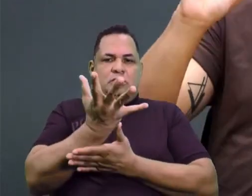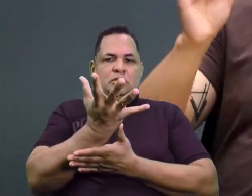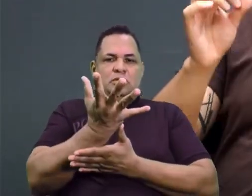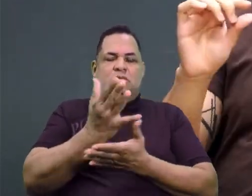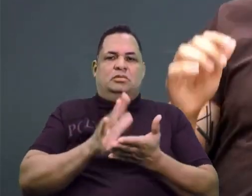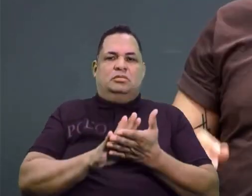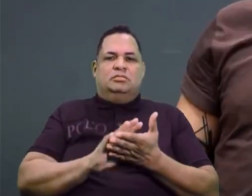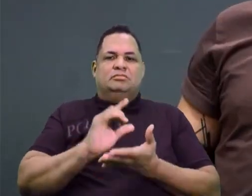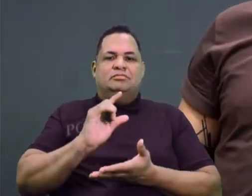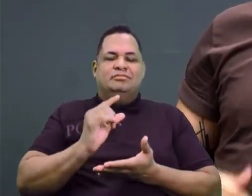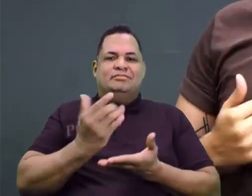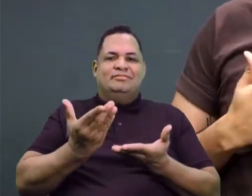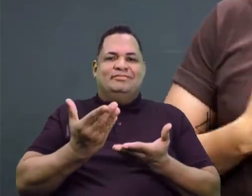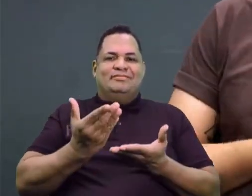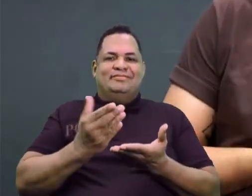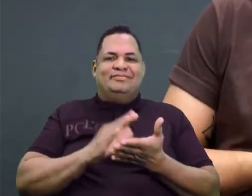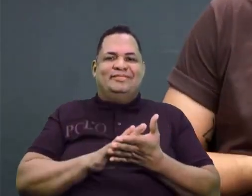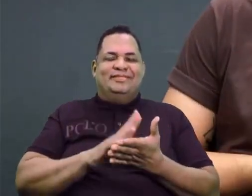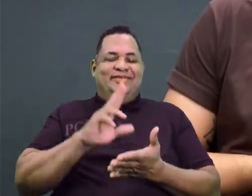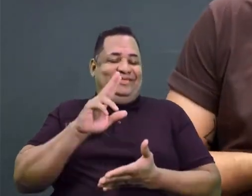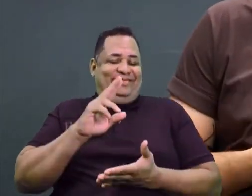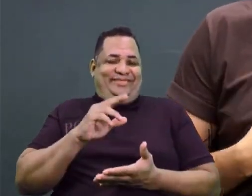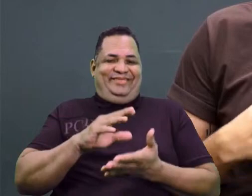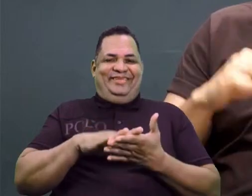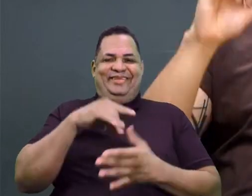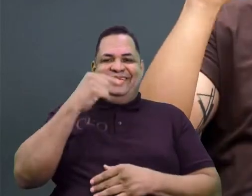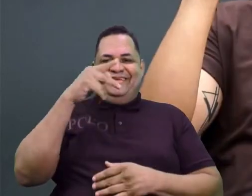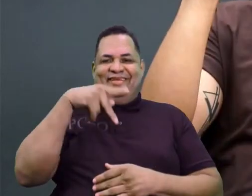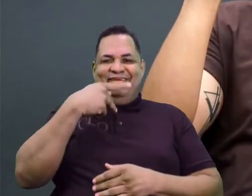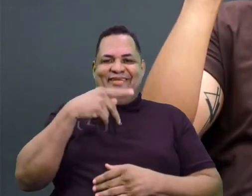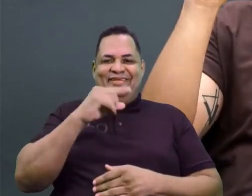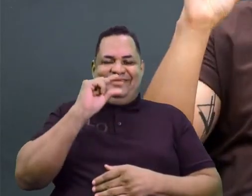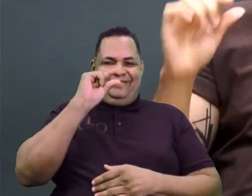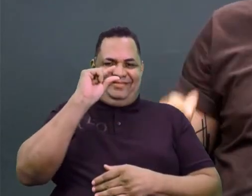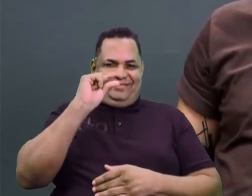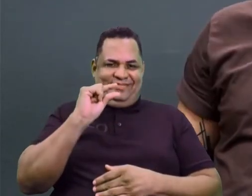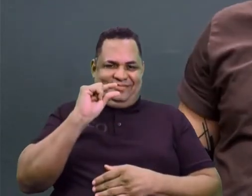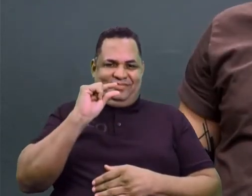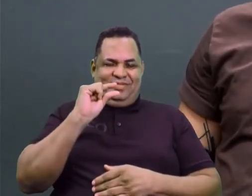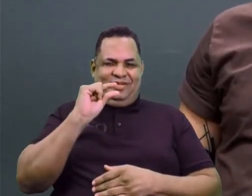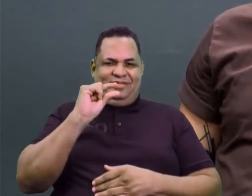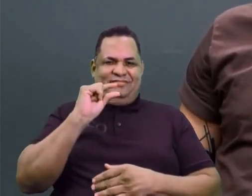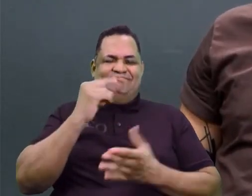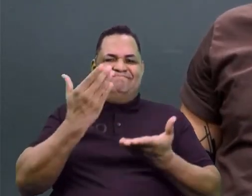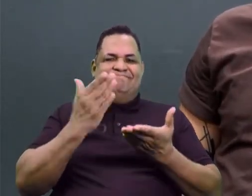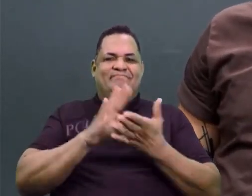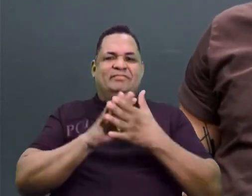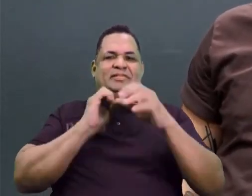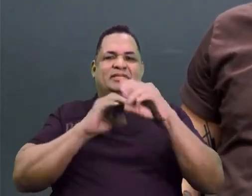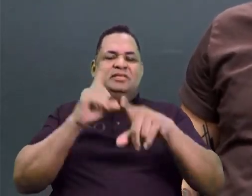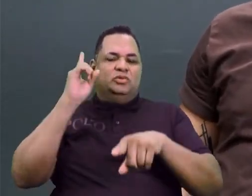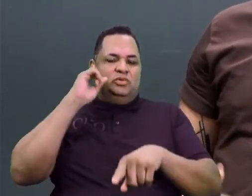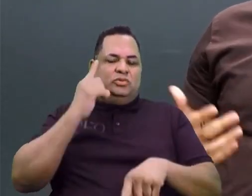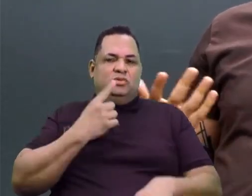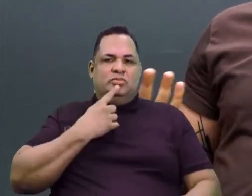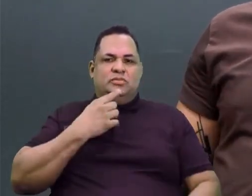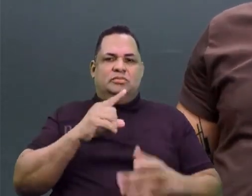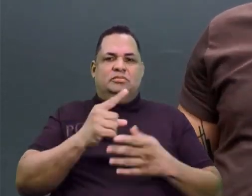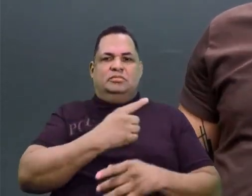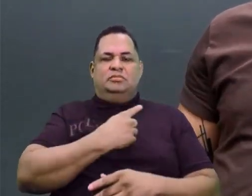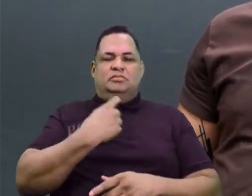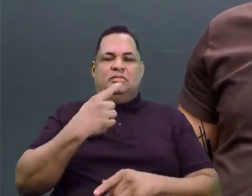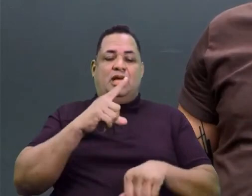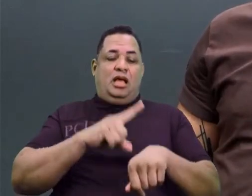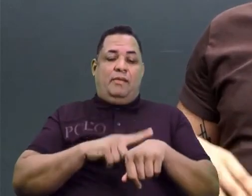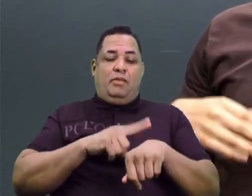é nem eu não vou nem me arriscar a dizer que é um terço, porque isso aqui, ó, é uma partezinha muito pequena da educação de surdos. É isso aí. Nosso